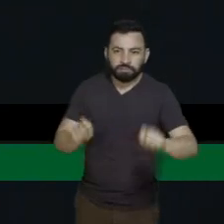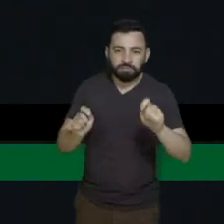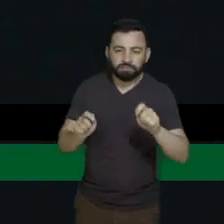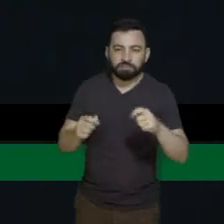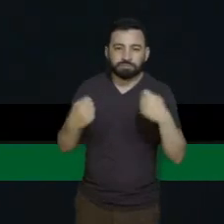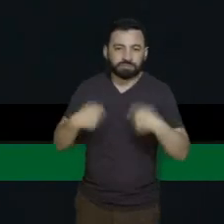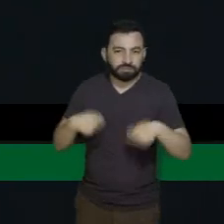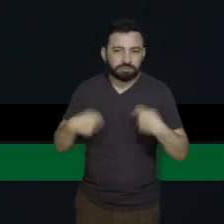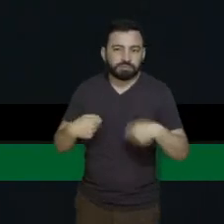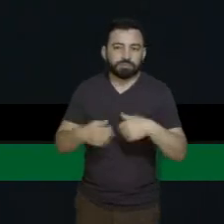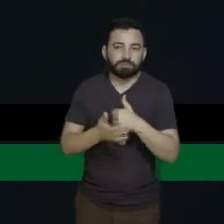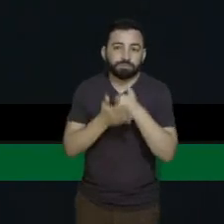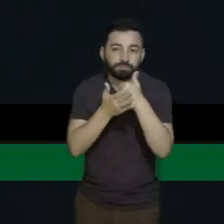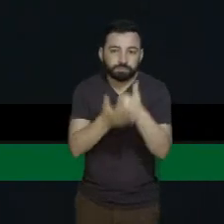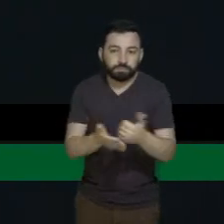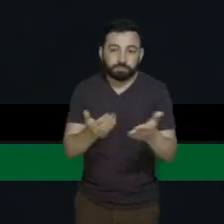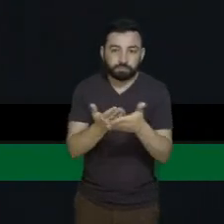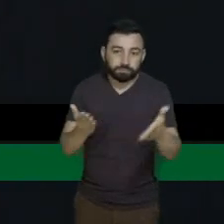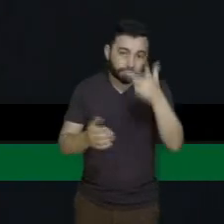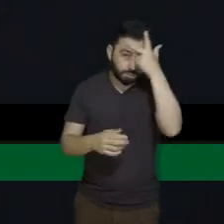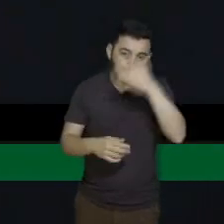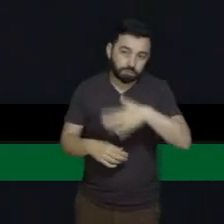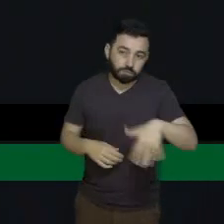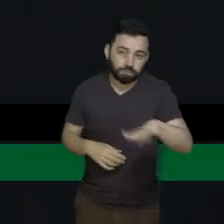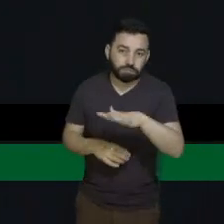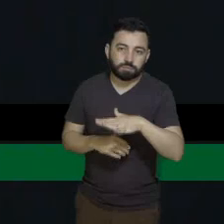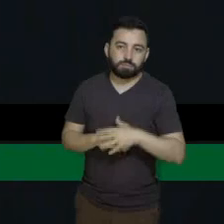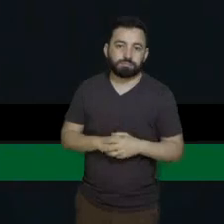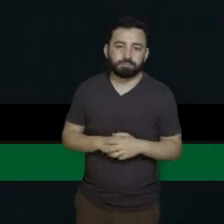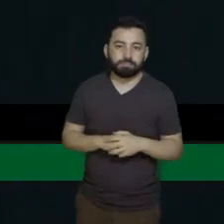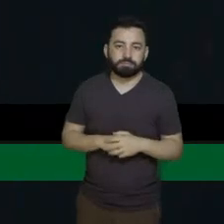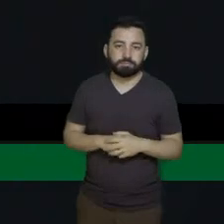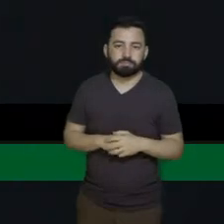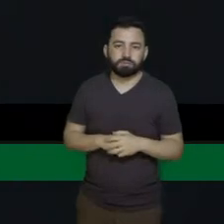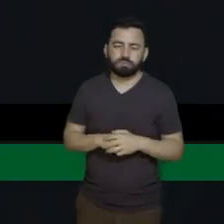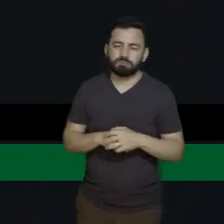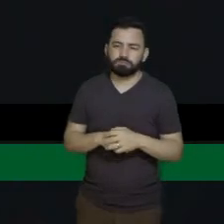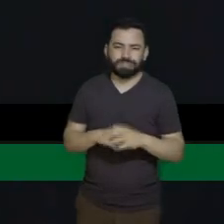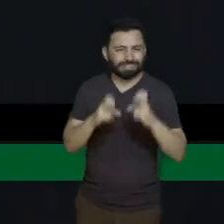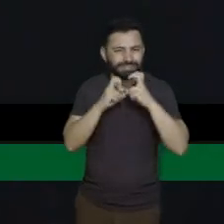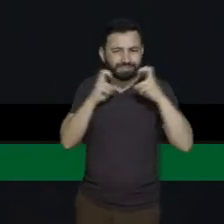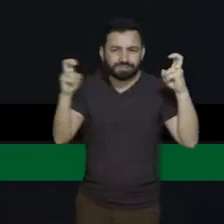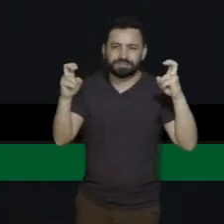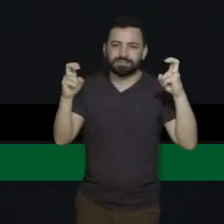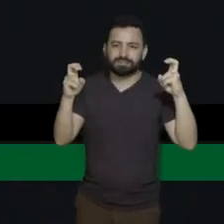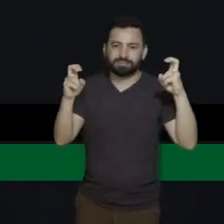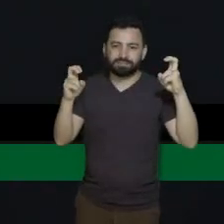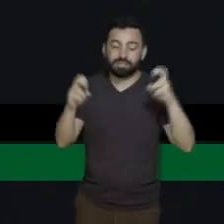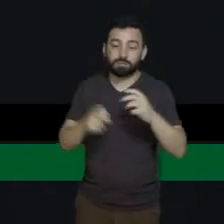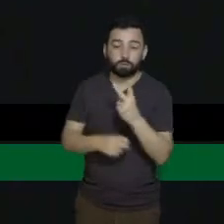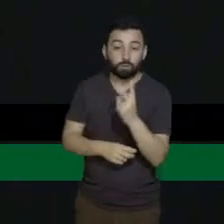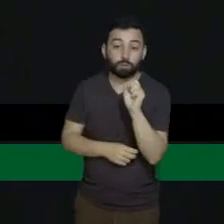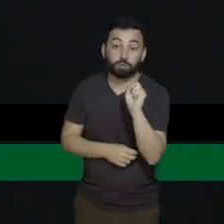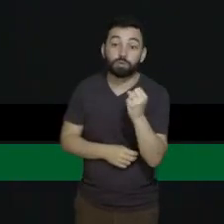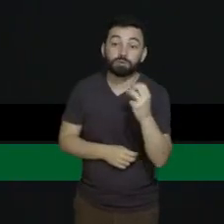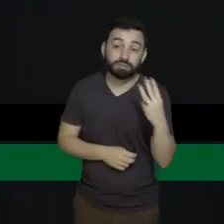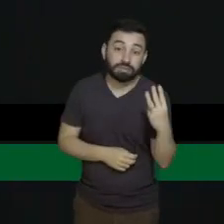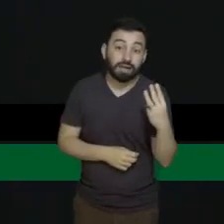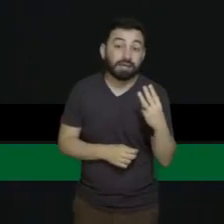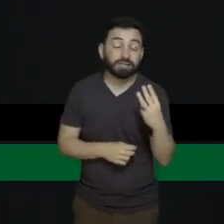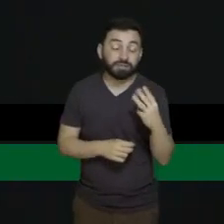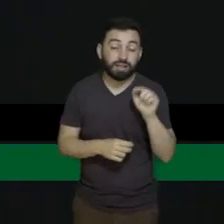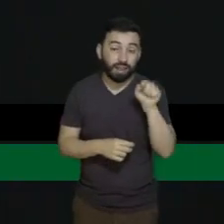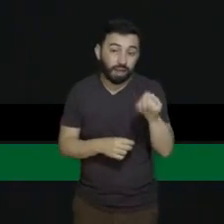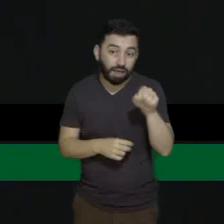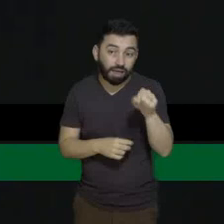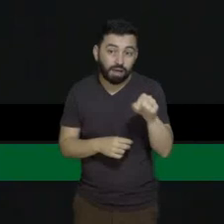bem do povo, ao bem das pessoas. Fazer o grito pela 283, fazer o grito